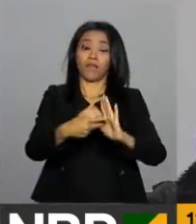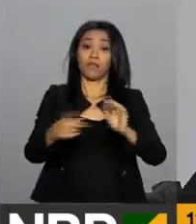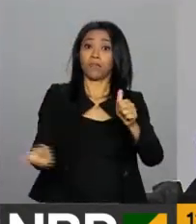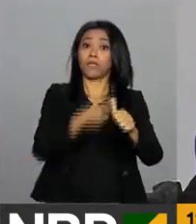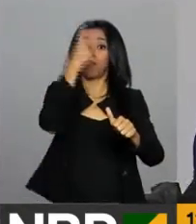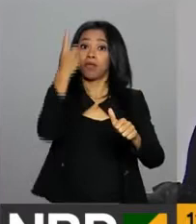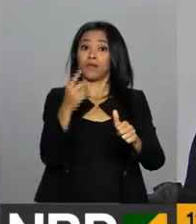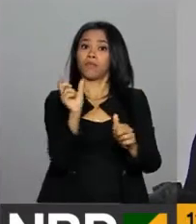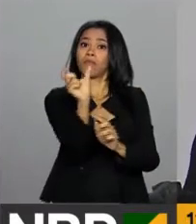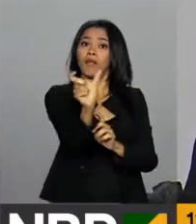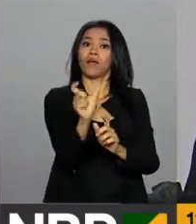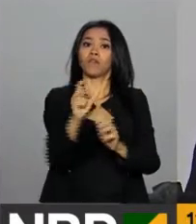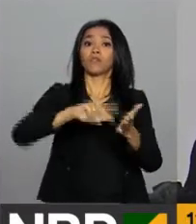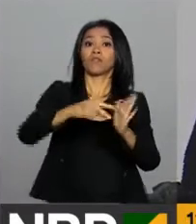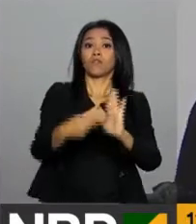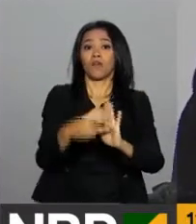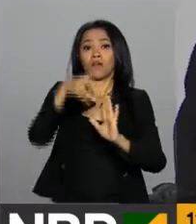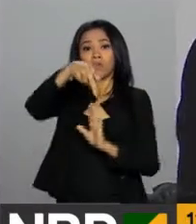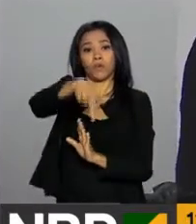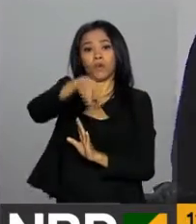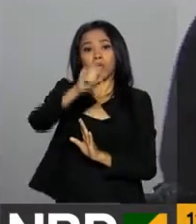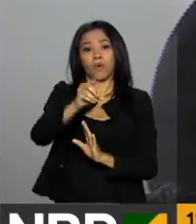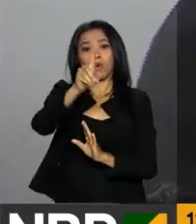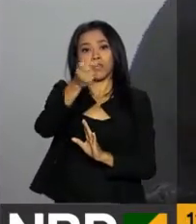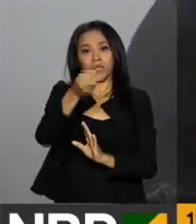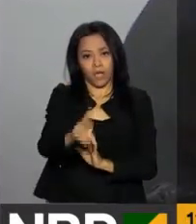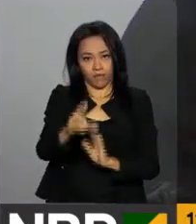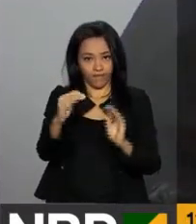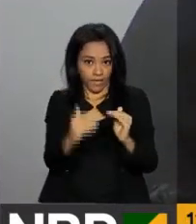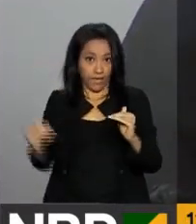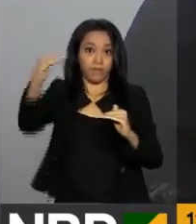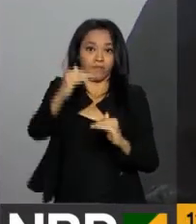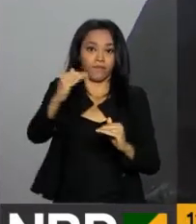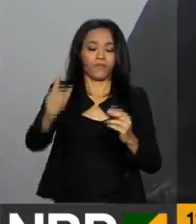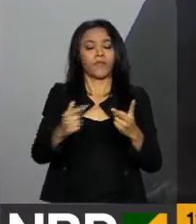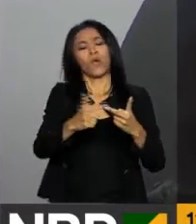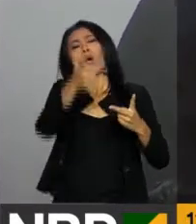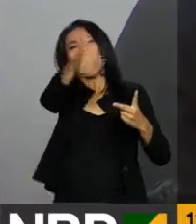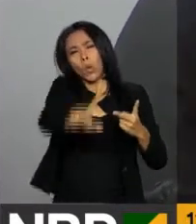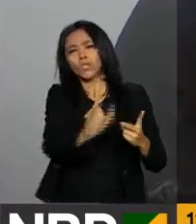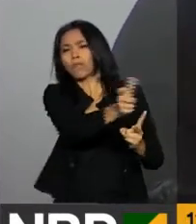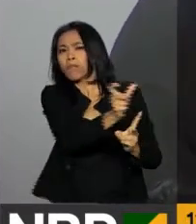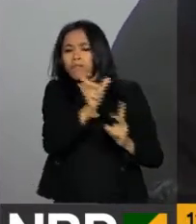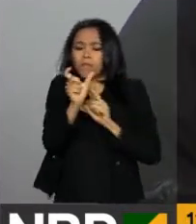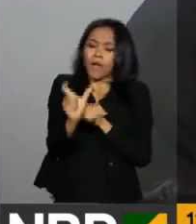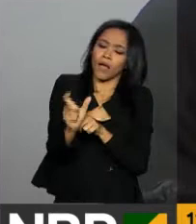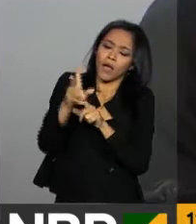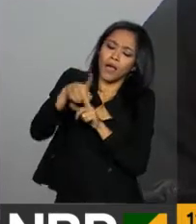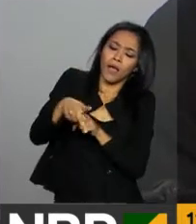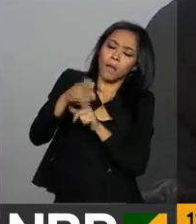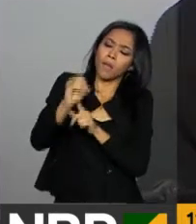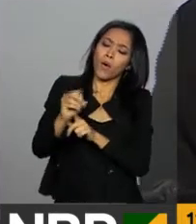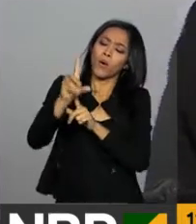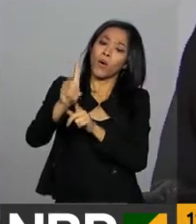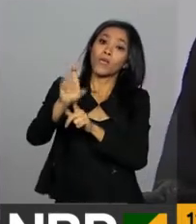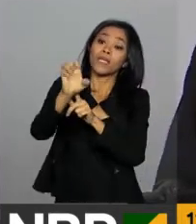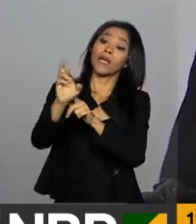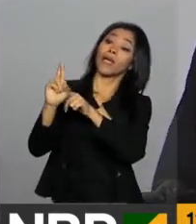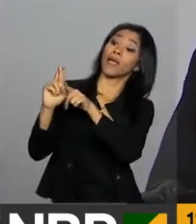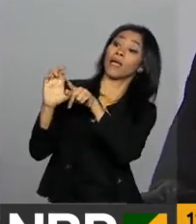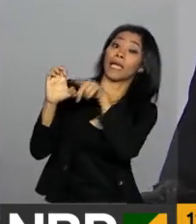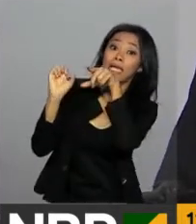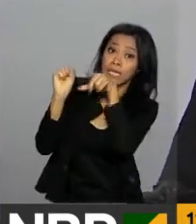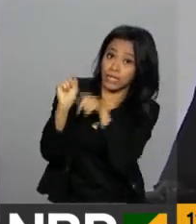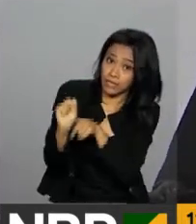primeira expressão da palavra poder mais à frente quando diz a são poderes da união o